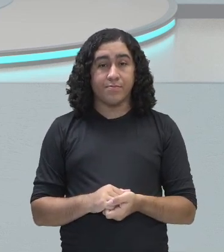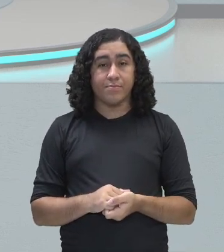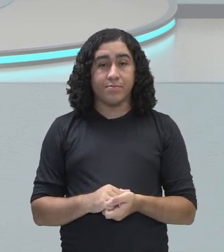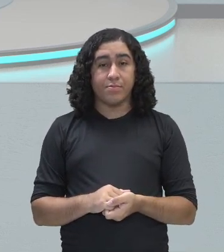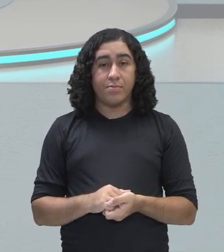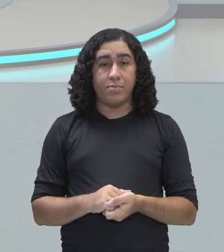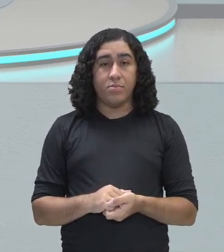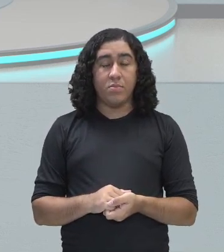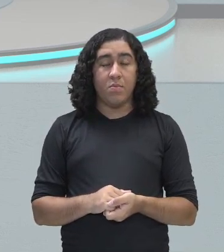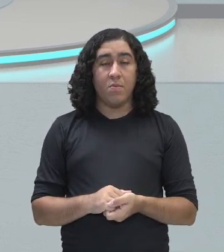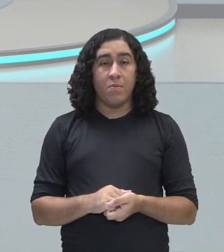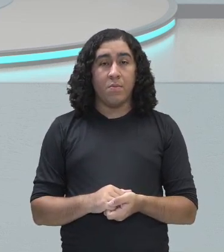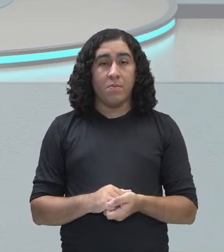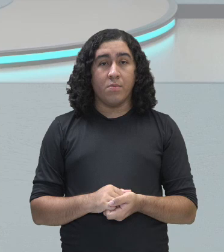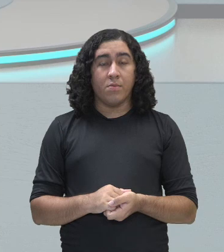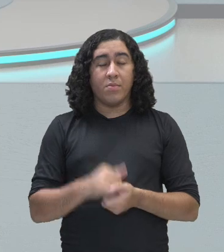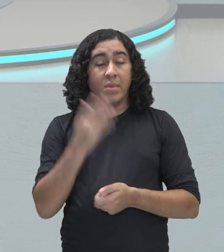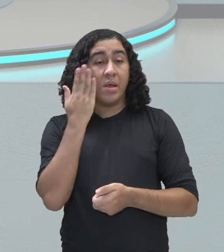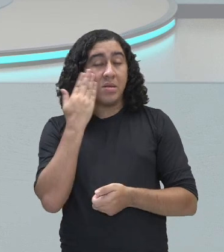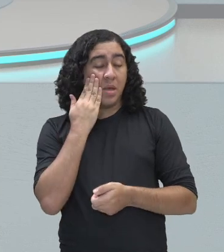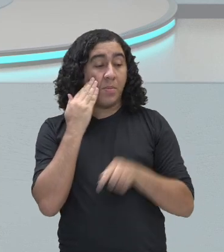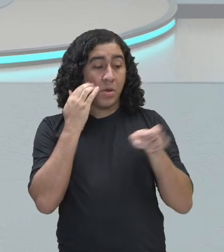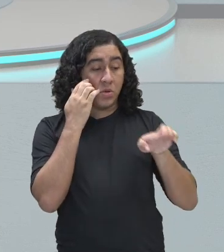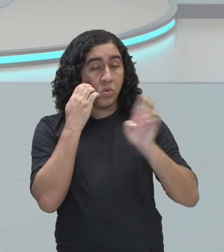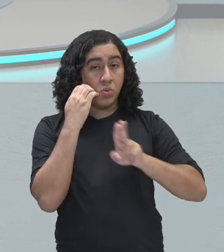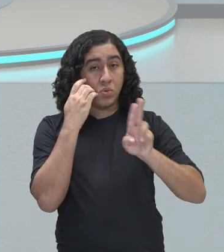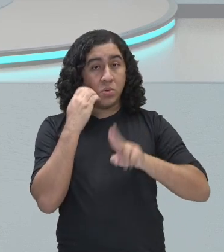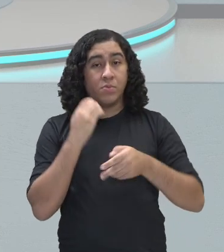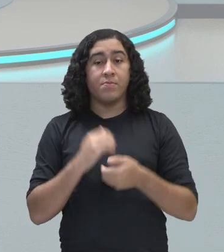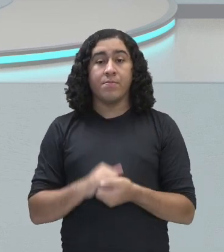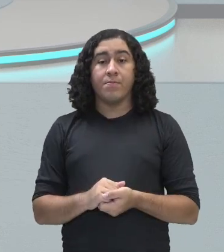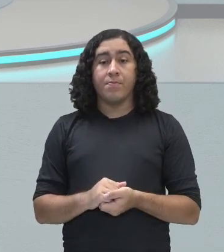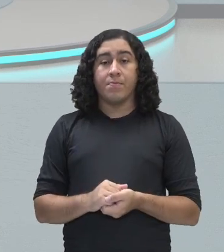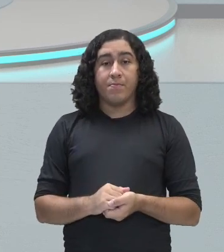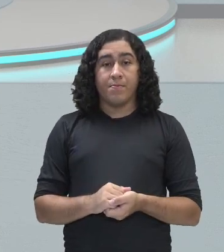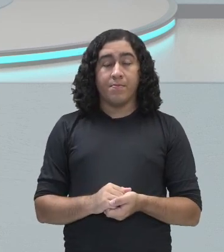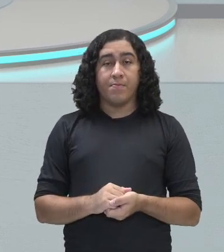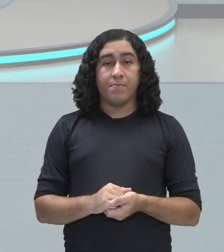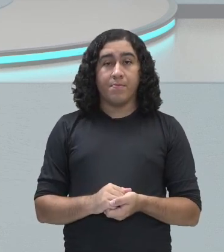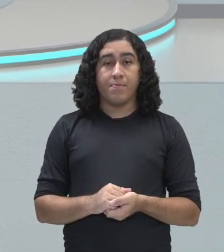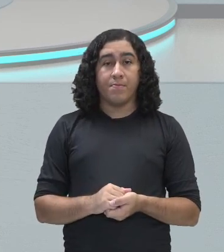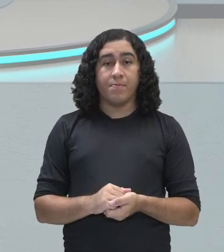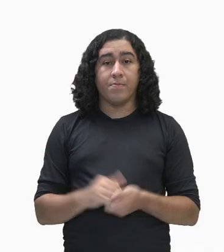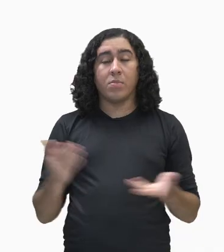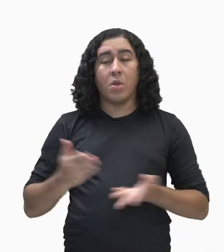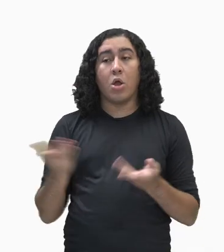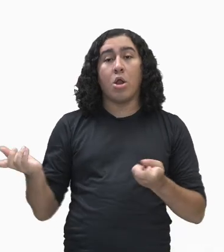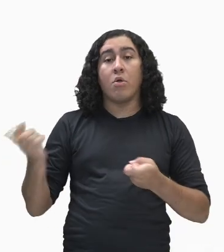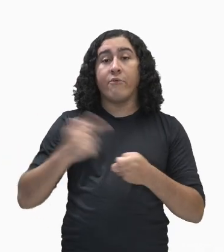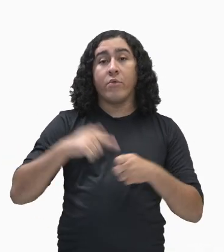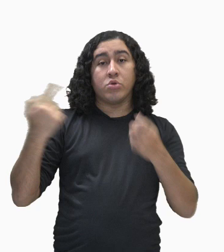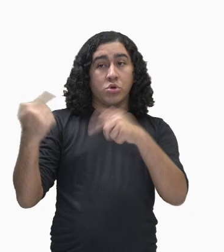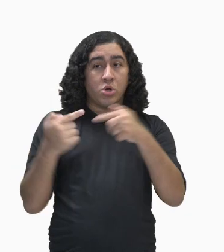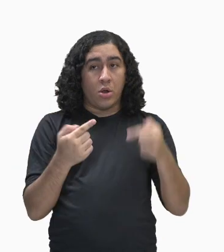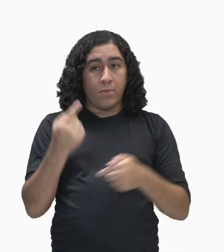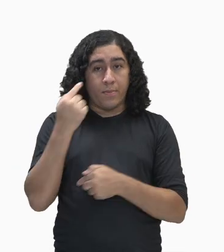tempo quanto no espaço, eu deveria substituir o this por that, ok? Voltando para o nosso diálogo,